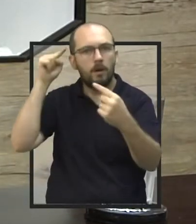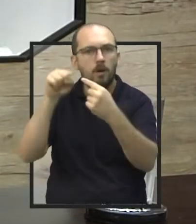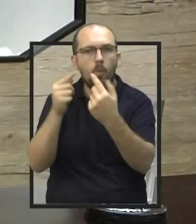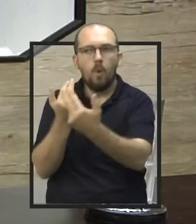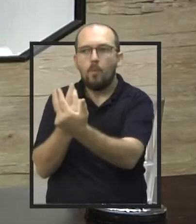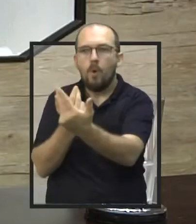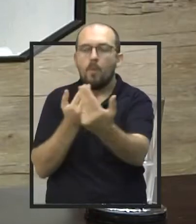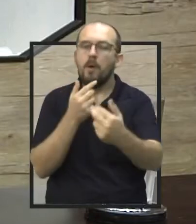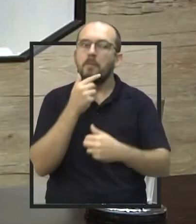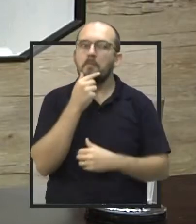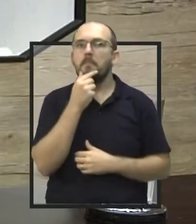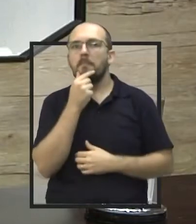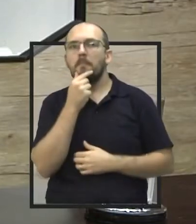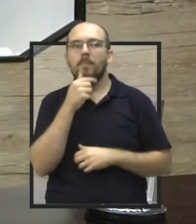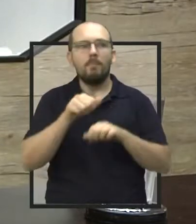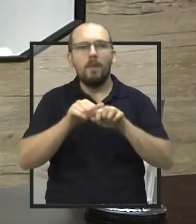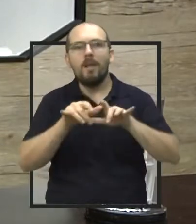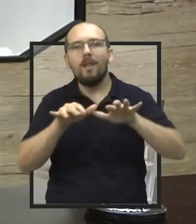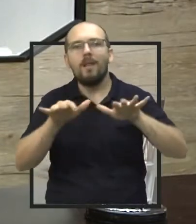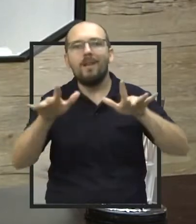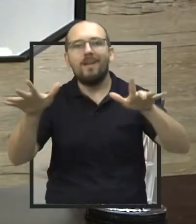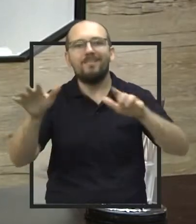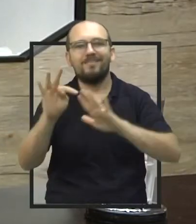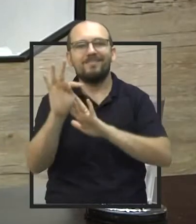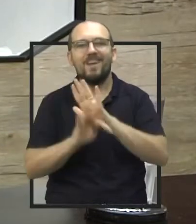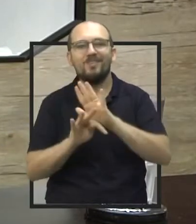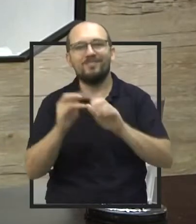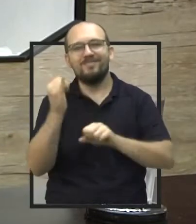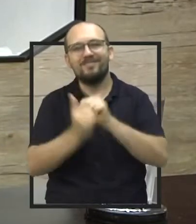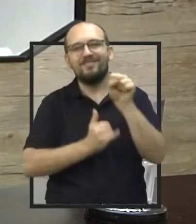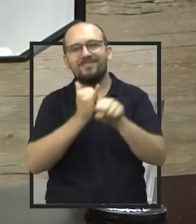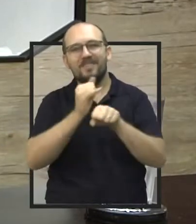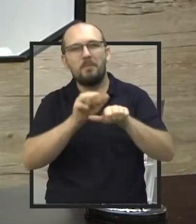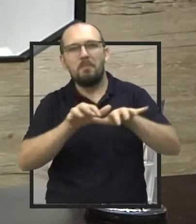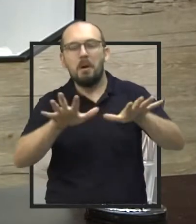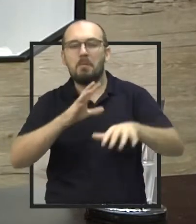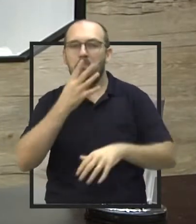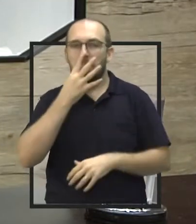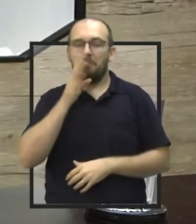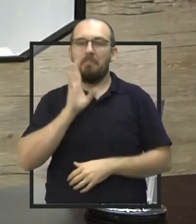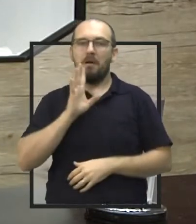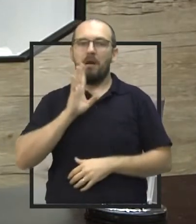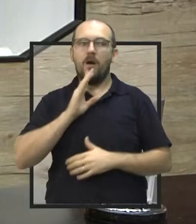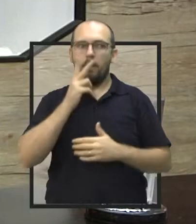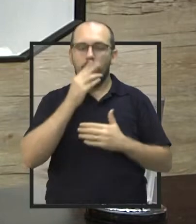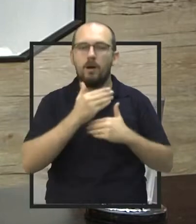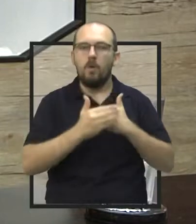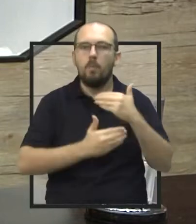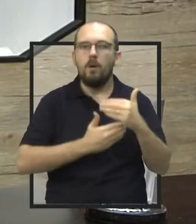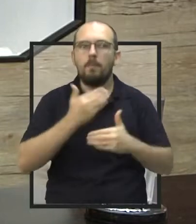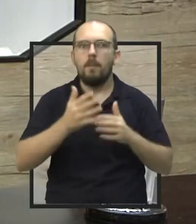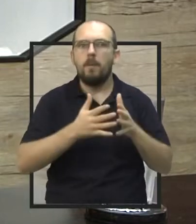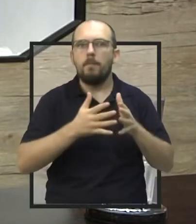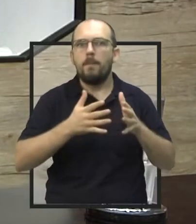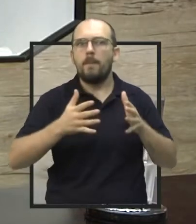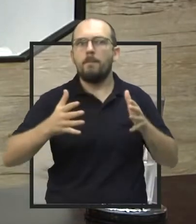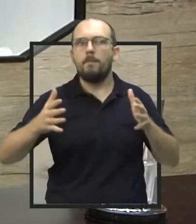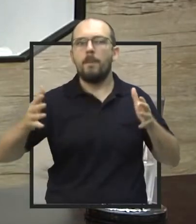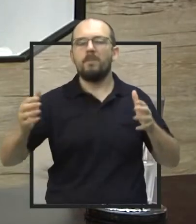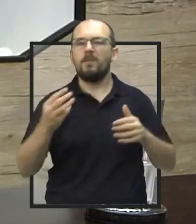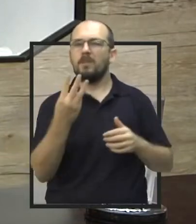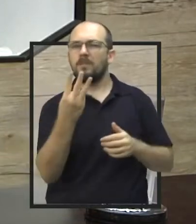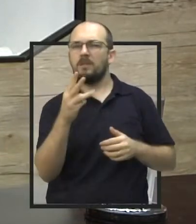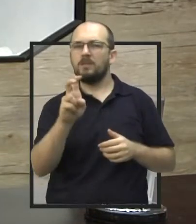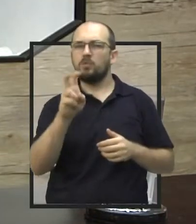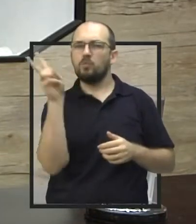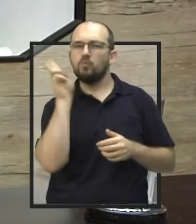colocando no ar, no Facebook, essas reflexões. E aí o pessoal gostava muito porque falou, nossa, eu penso